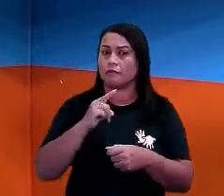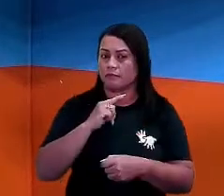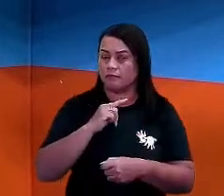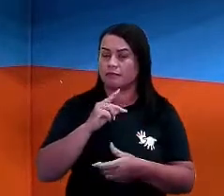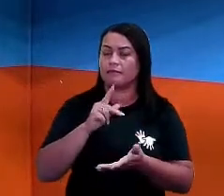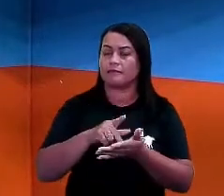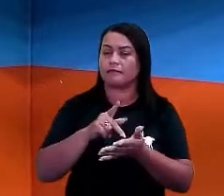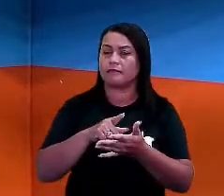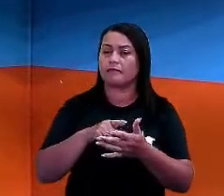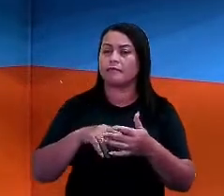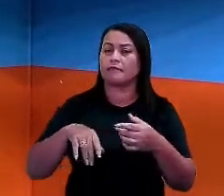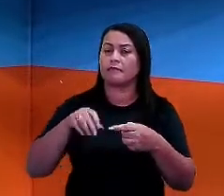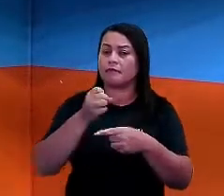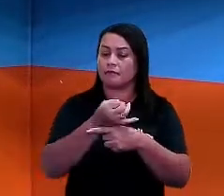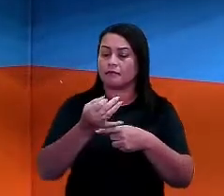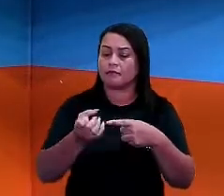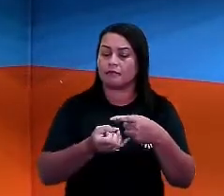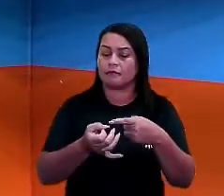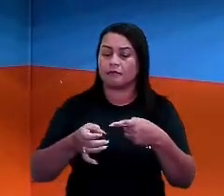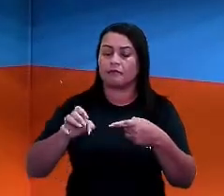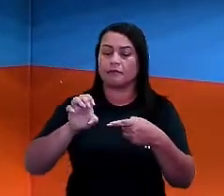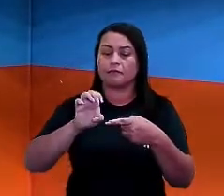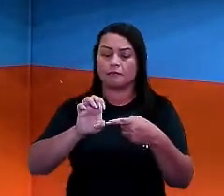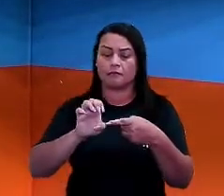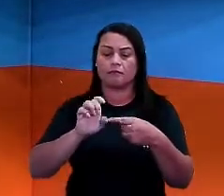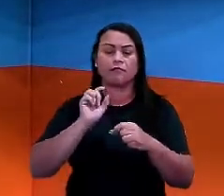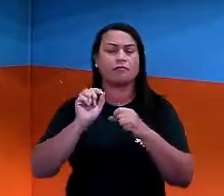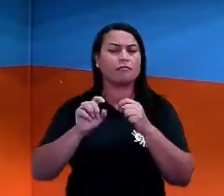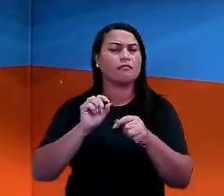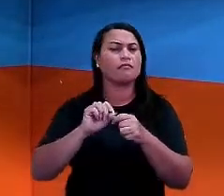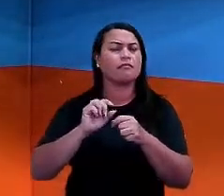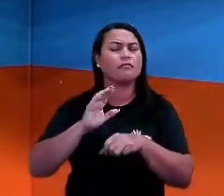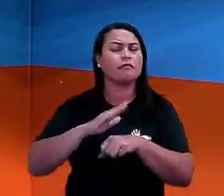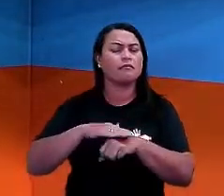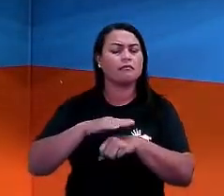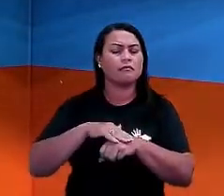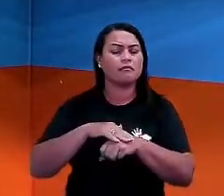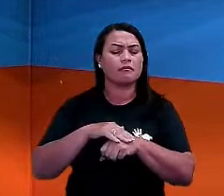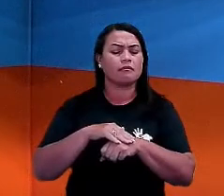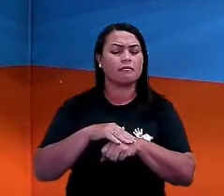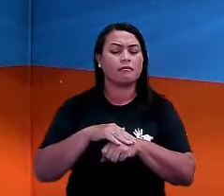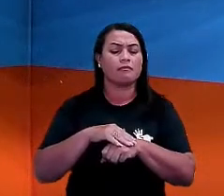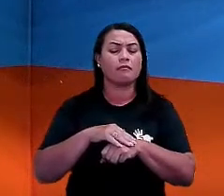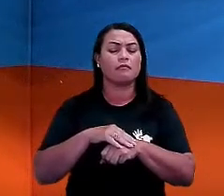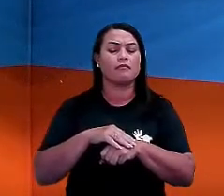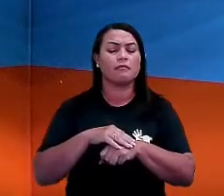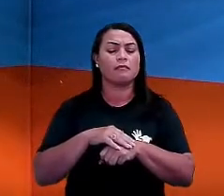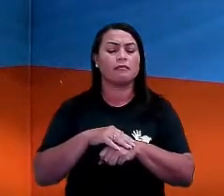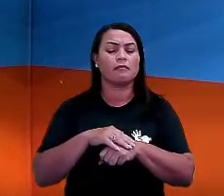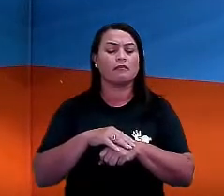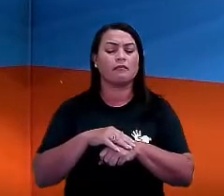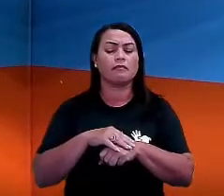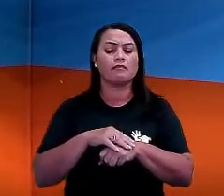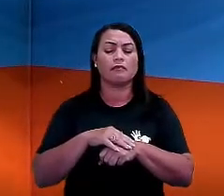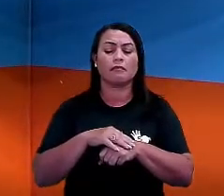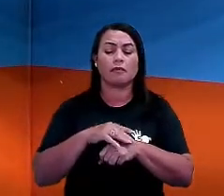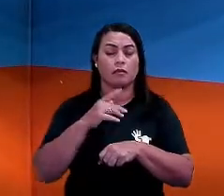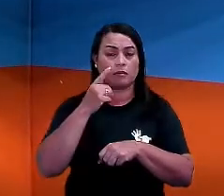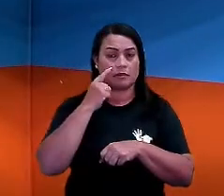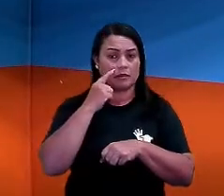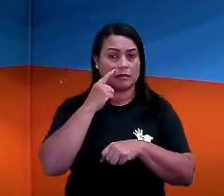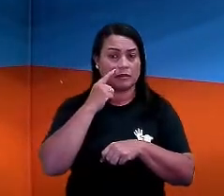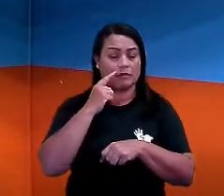equivalente. Para isso, eu preciso identificar o que foi que eu fiz, né? Eu aumentei.